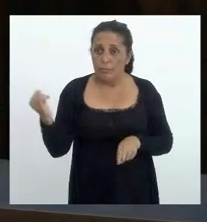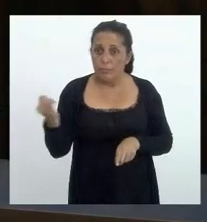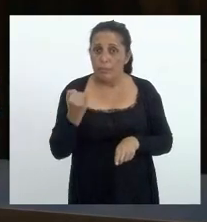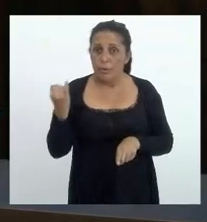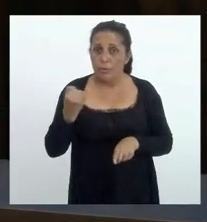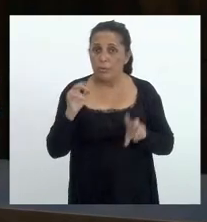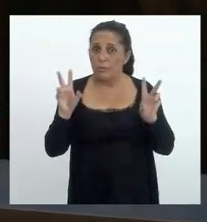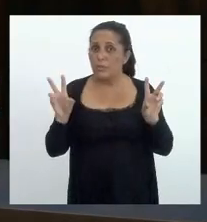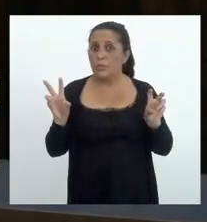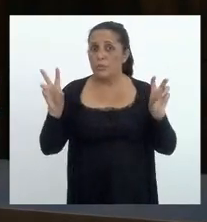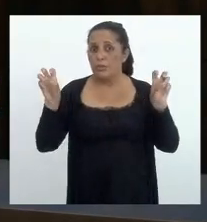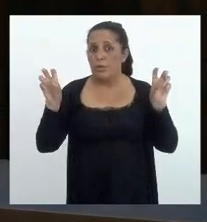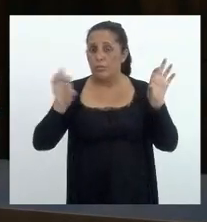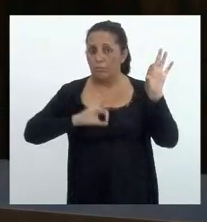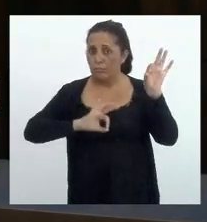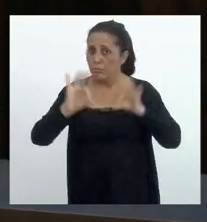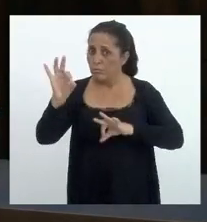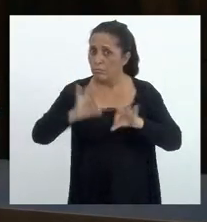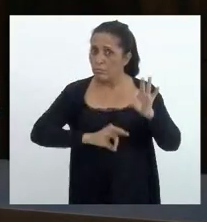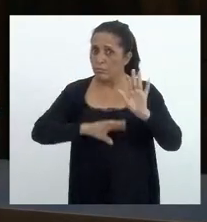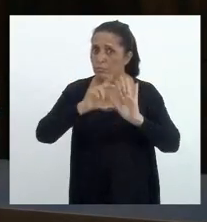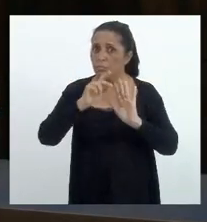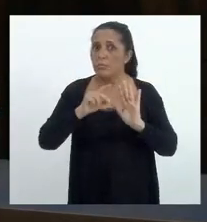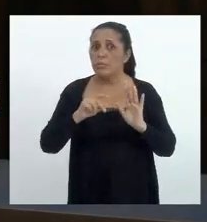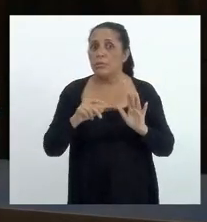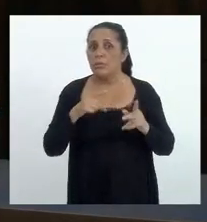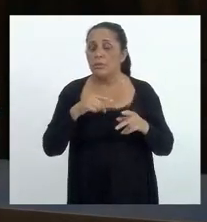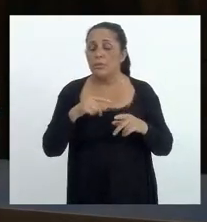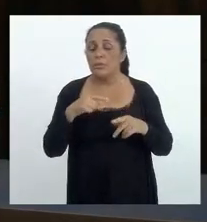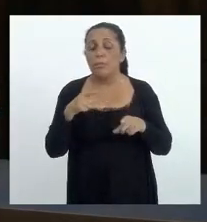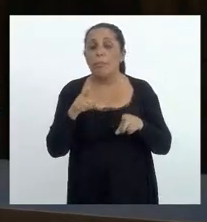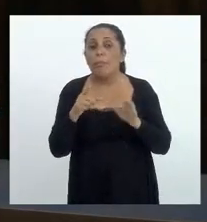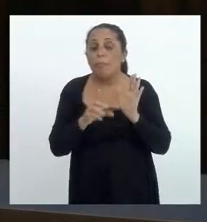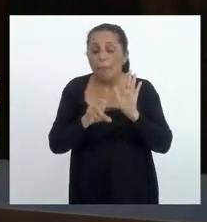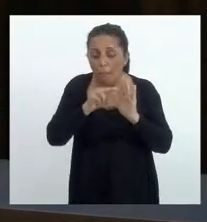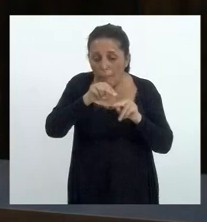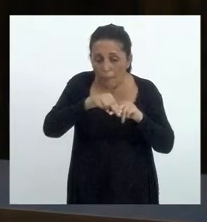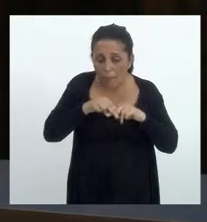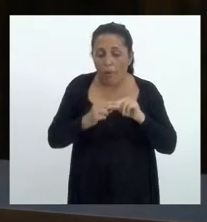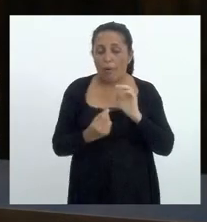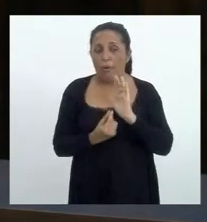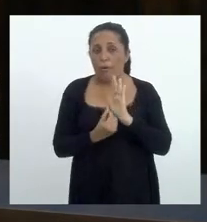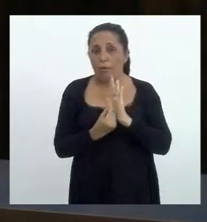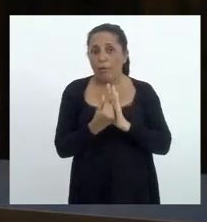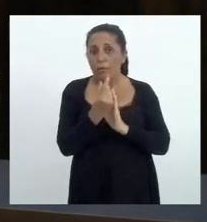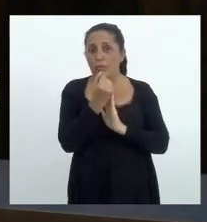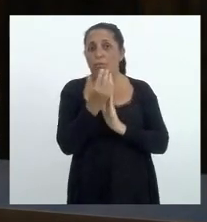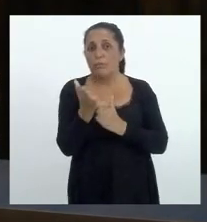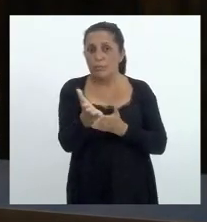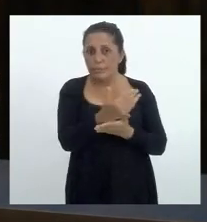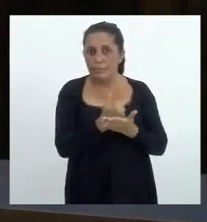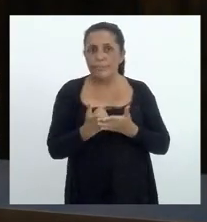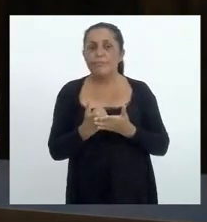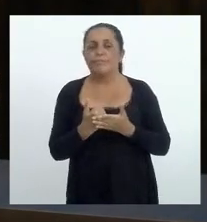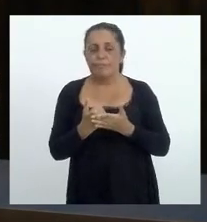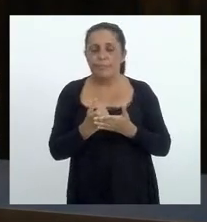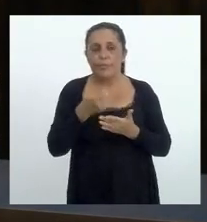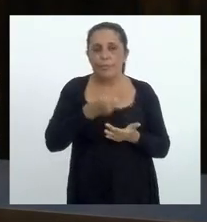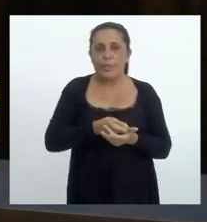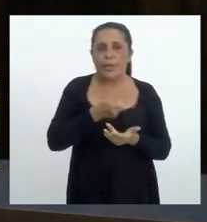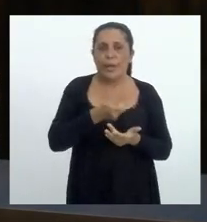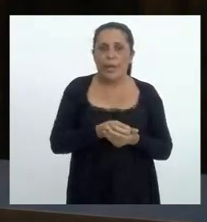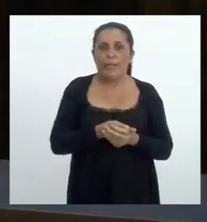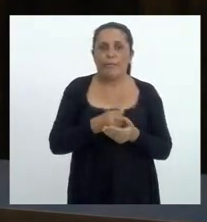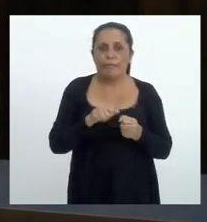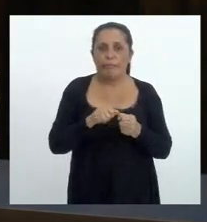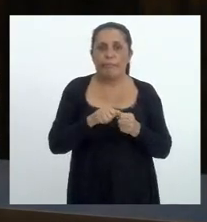a questão do contingenciamento, é claro, que por conta da receita nós somos obrigados a fazer para manter o equilíbrio fiscal que é